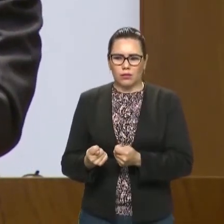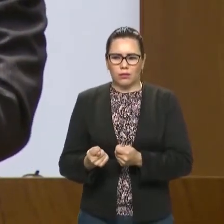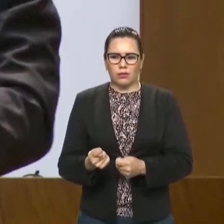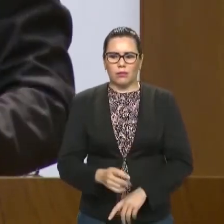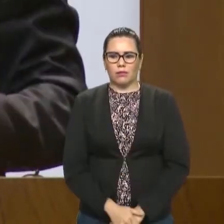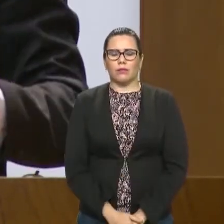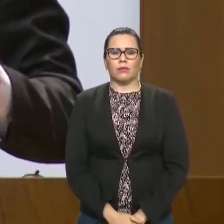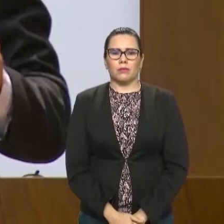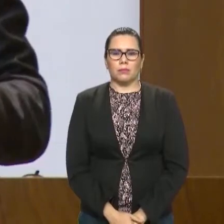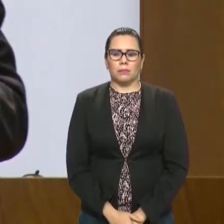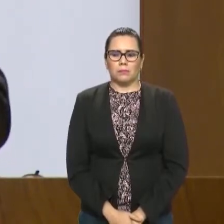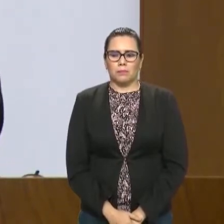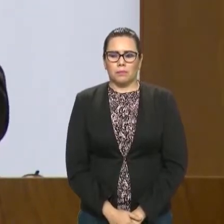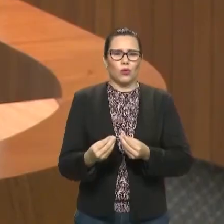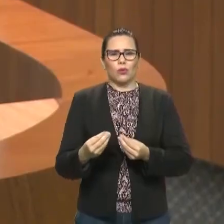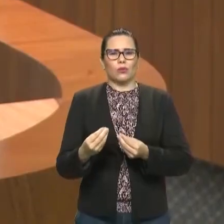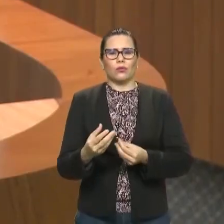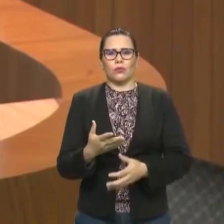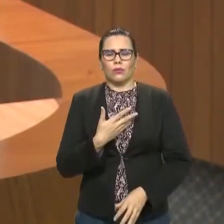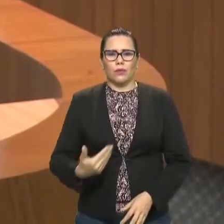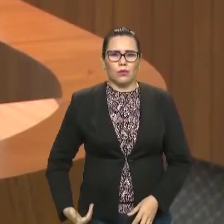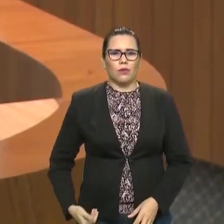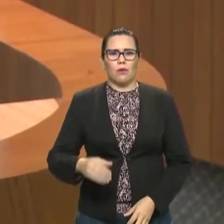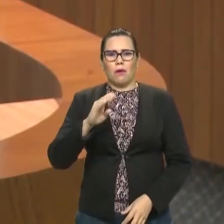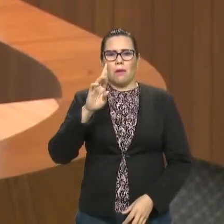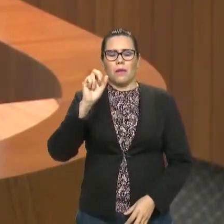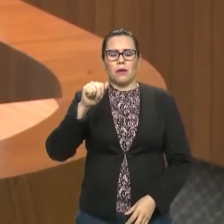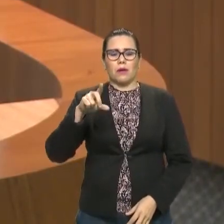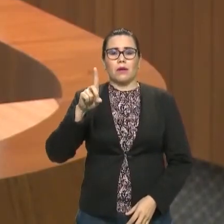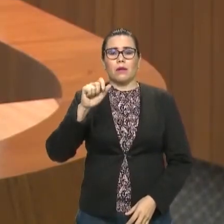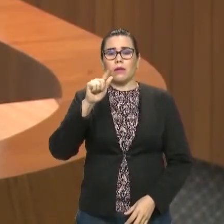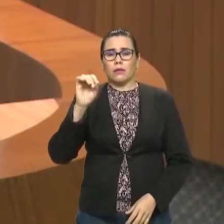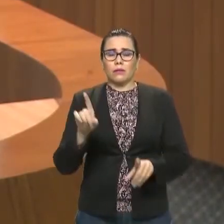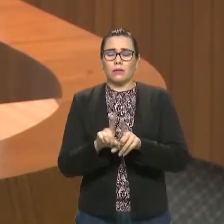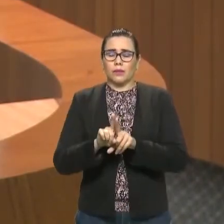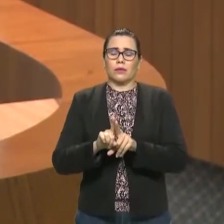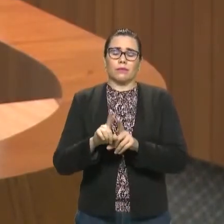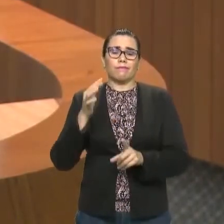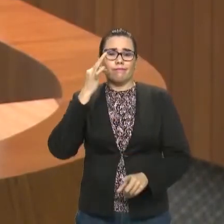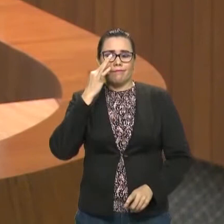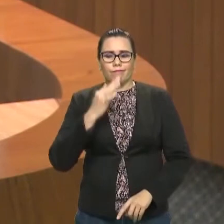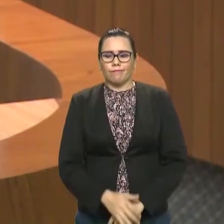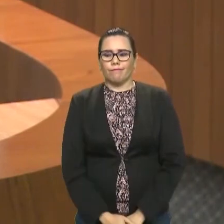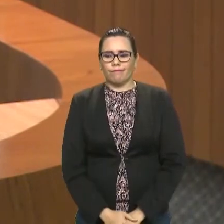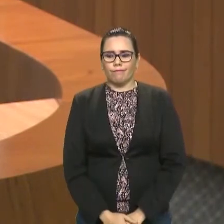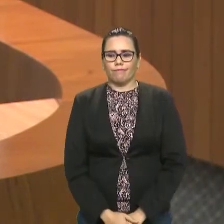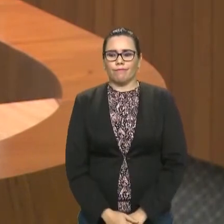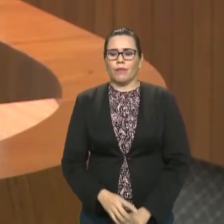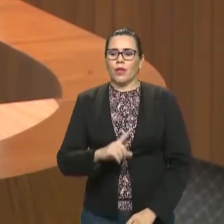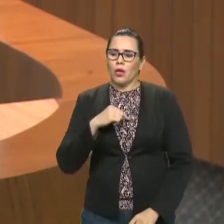do governo do Maranhão é de saúde nós temos a obrigação de agradecer ao Governador